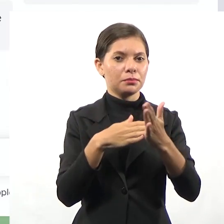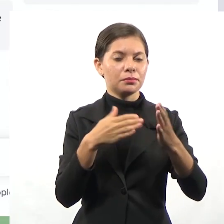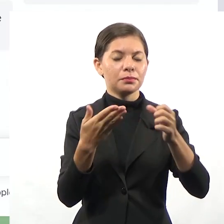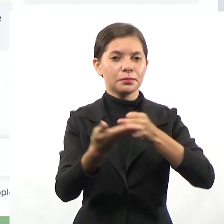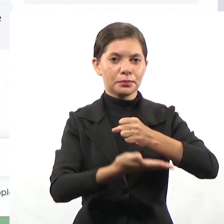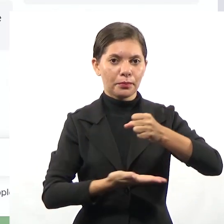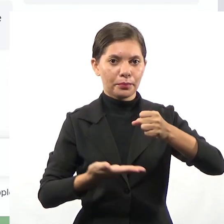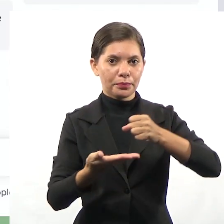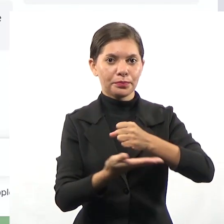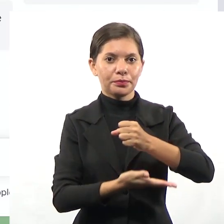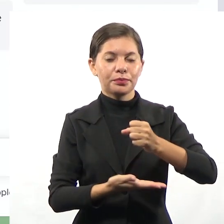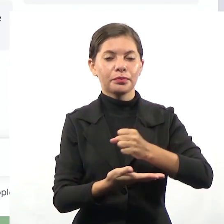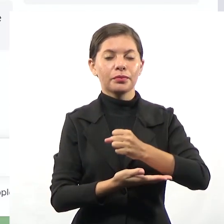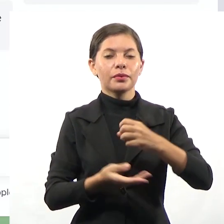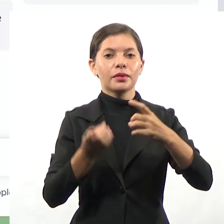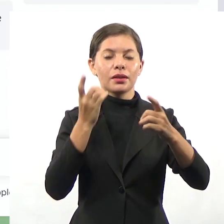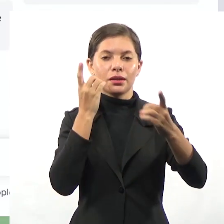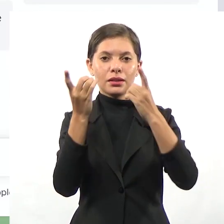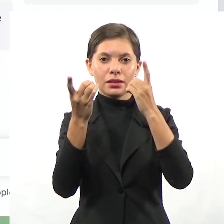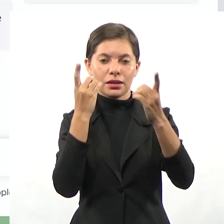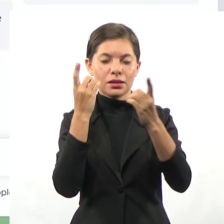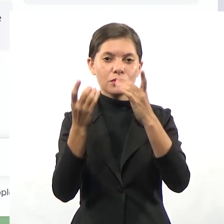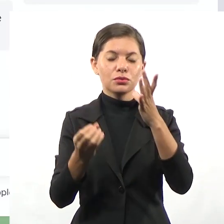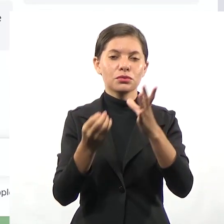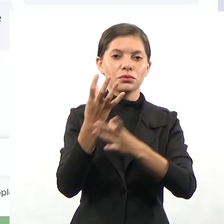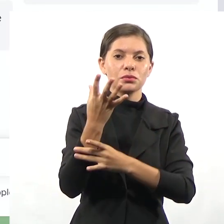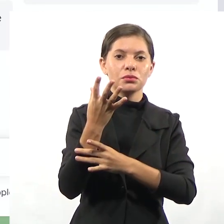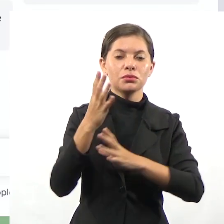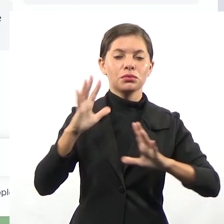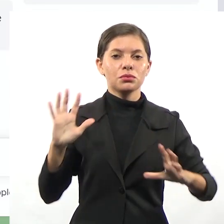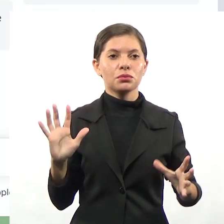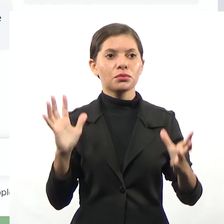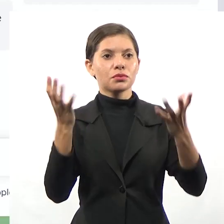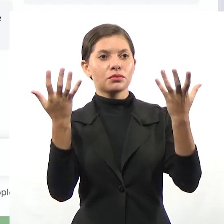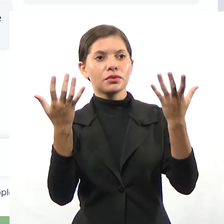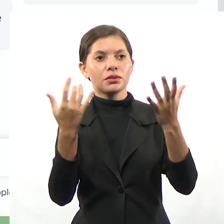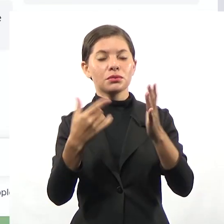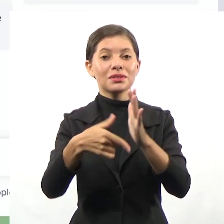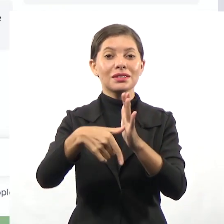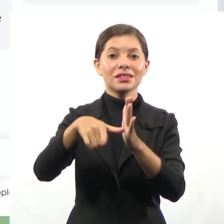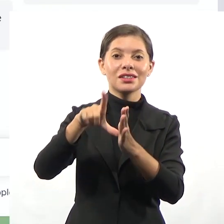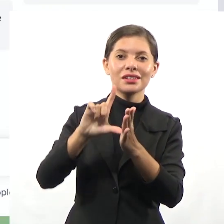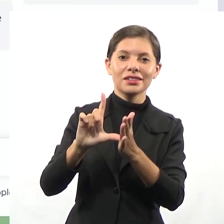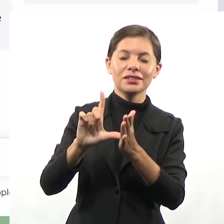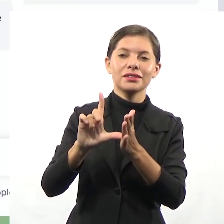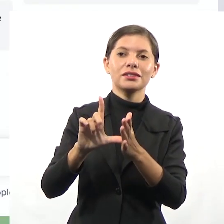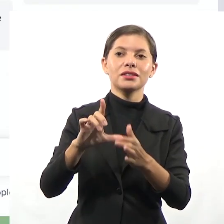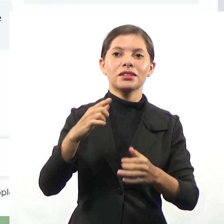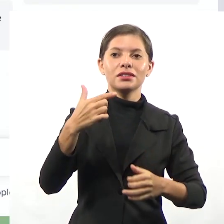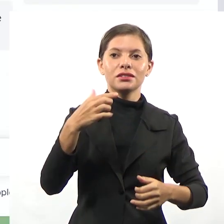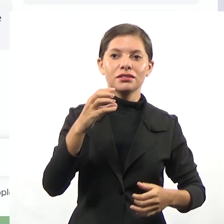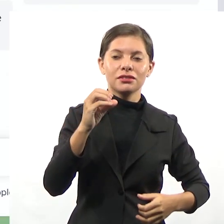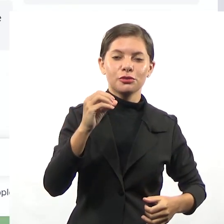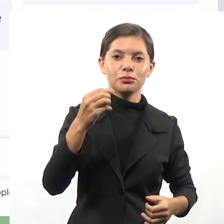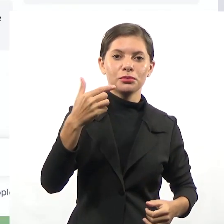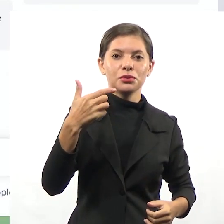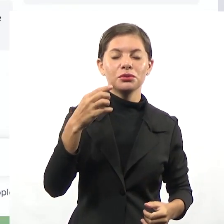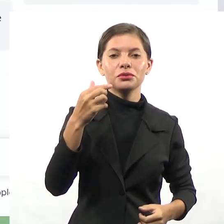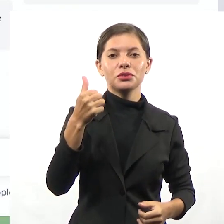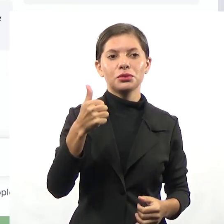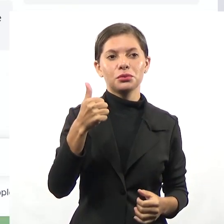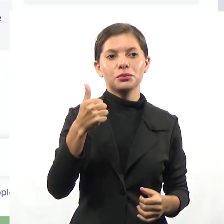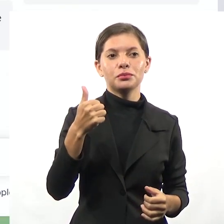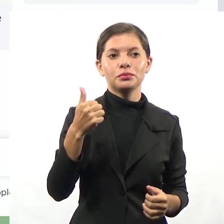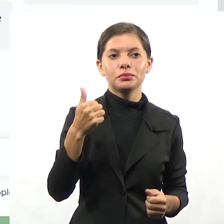com eventos anteriores a 2021, ou seja, eu só vou conseguir perguntar algo, por exemplo, que seja